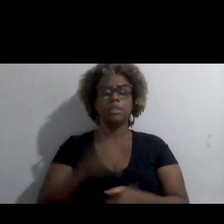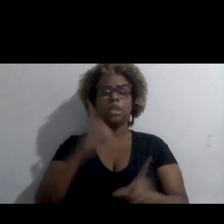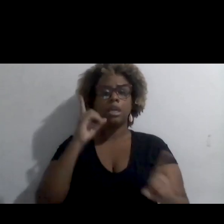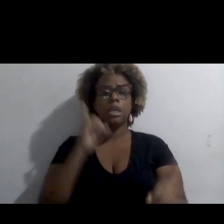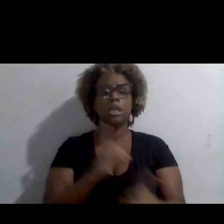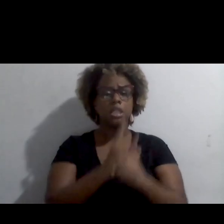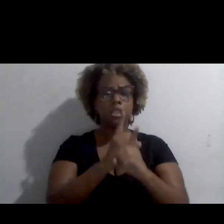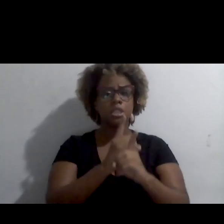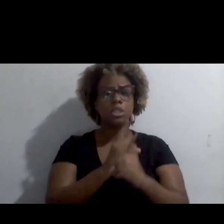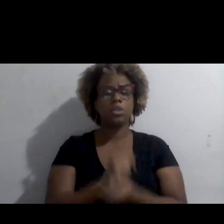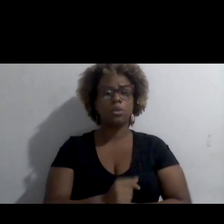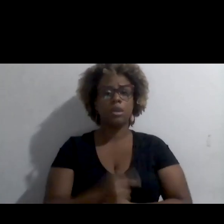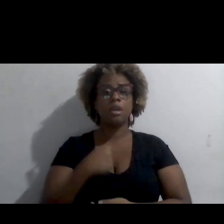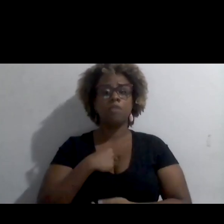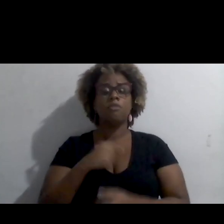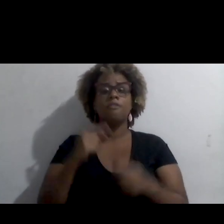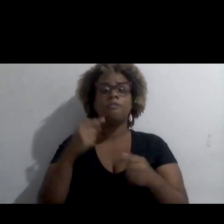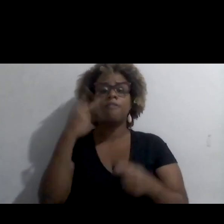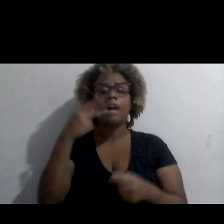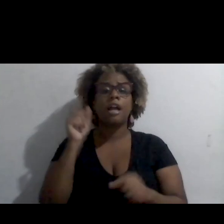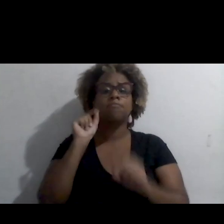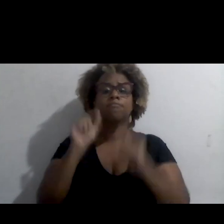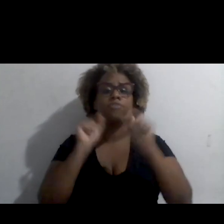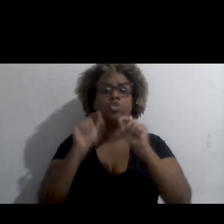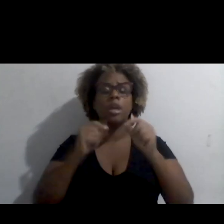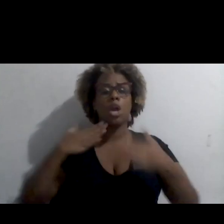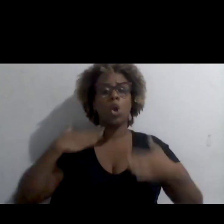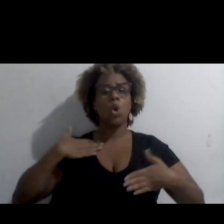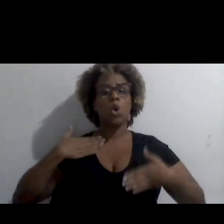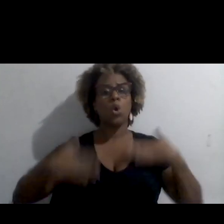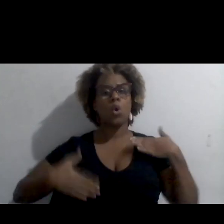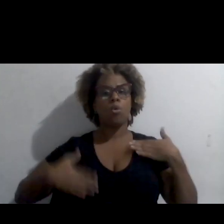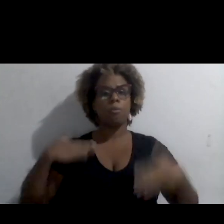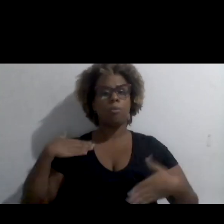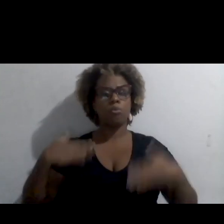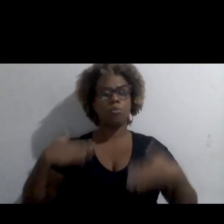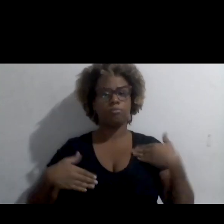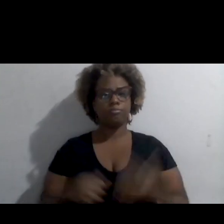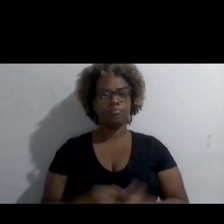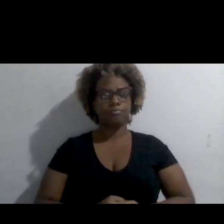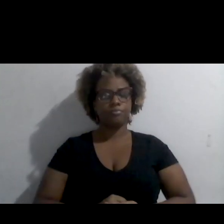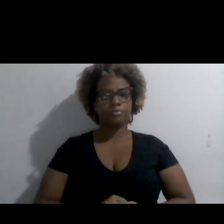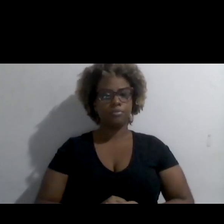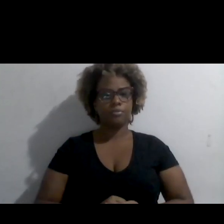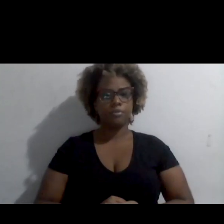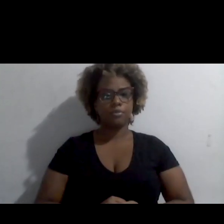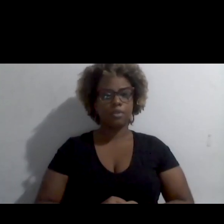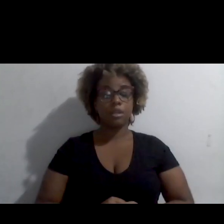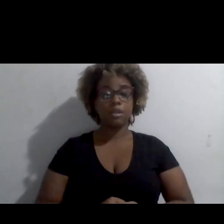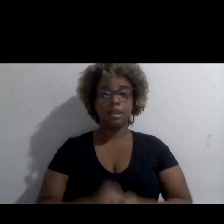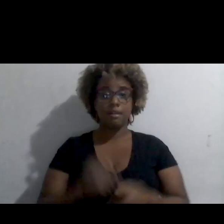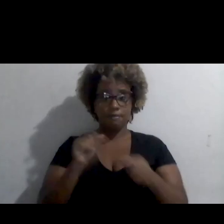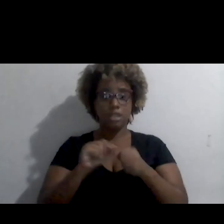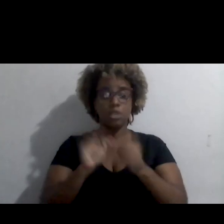dança, eu vou falar de corpo. Eu vou falar de corpo, eu tenho uma companhia de dança, a companhia de dança Robson Correia vai fazer 20 anos ano que